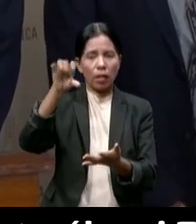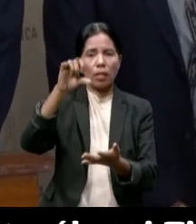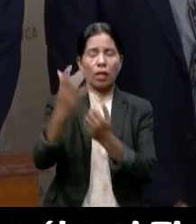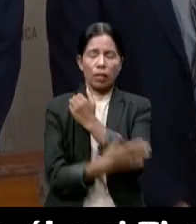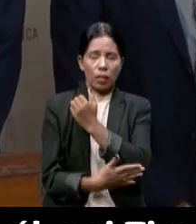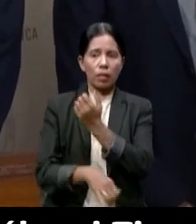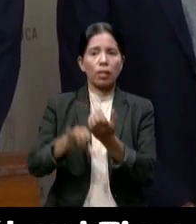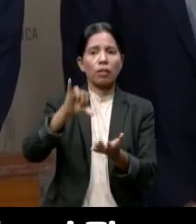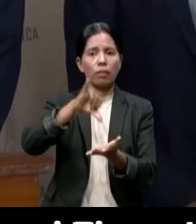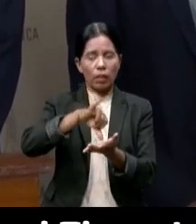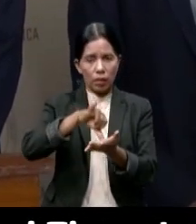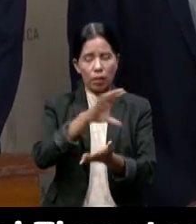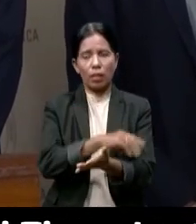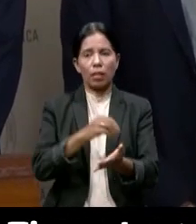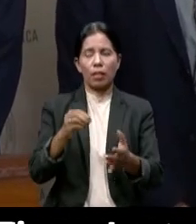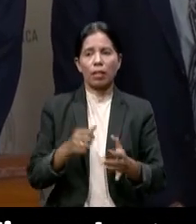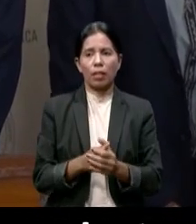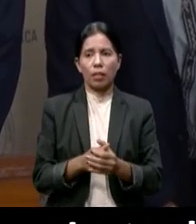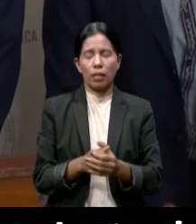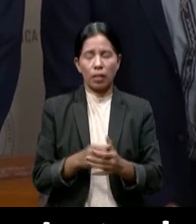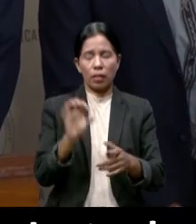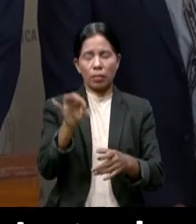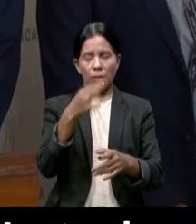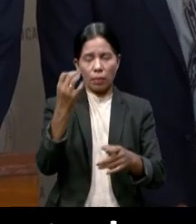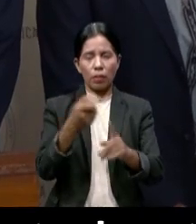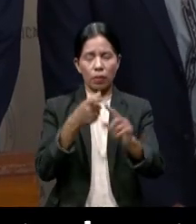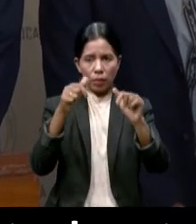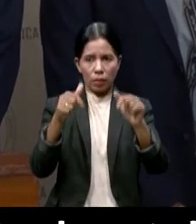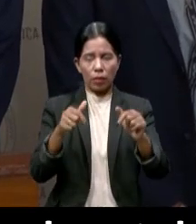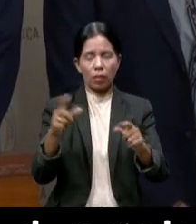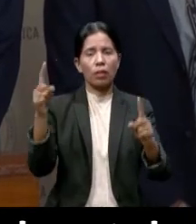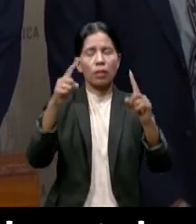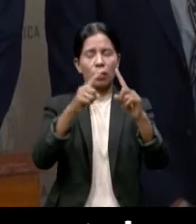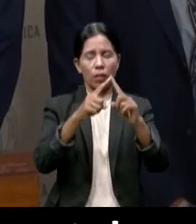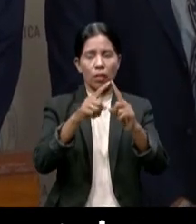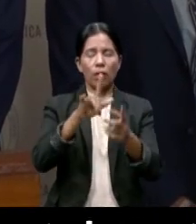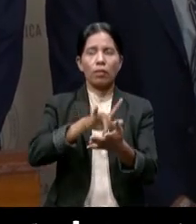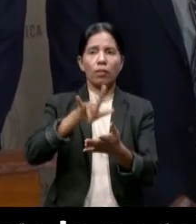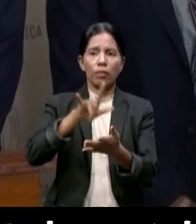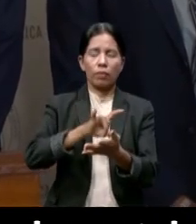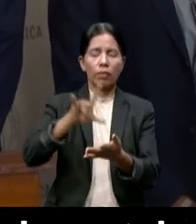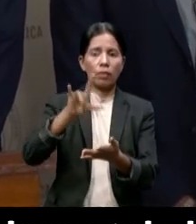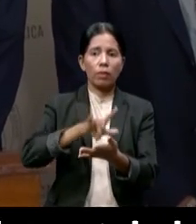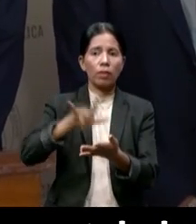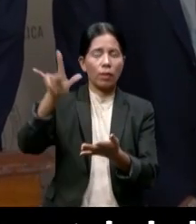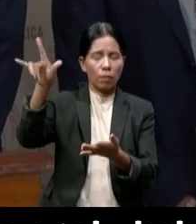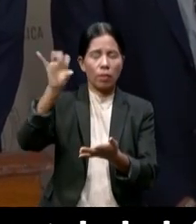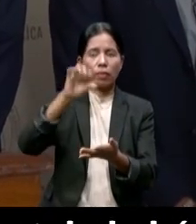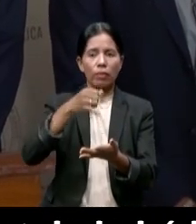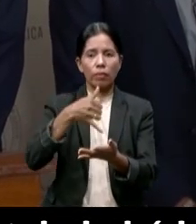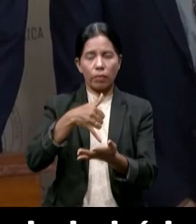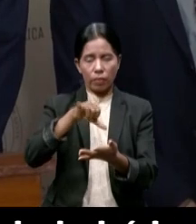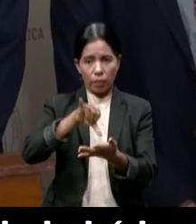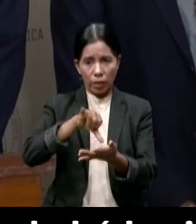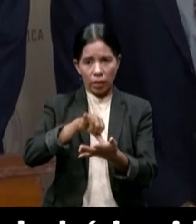dia 19. De 1966, depois se torna a França de 21. Depois se rola, descansa lá no torno, depois